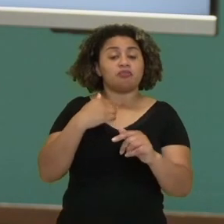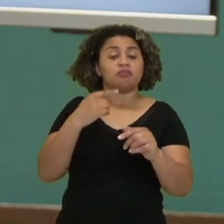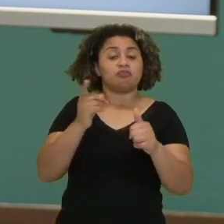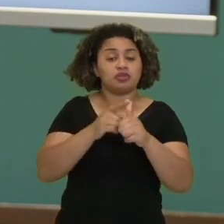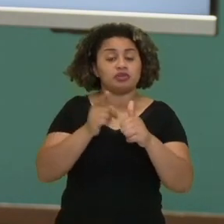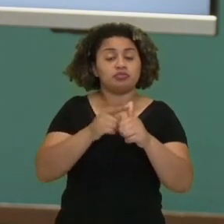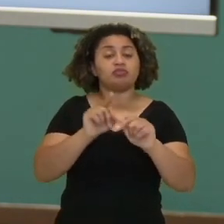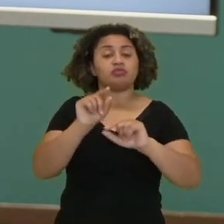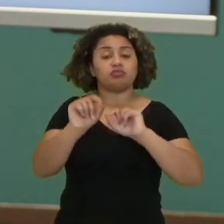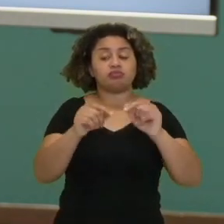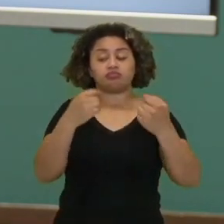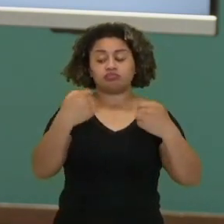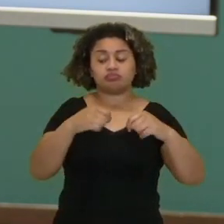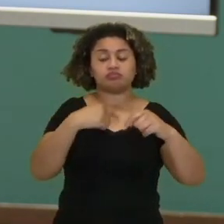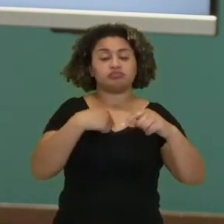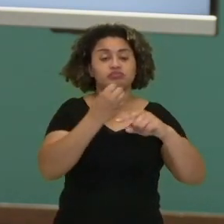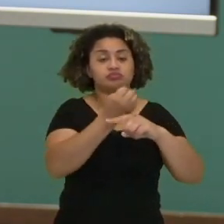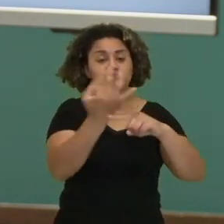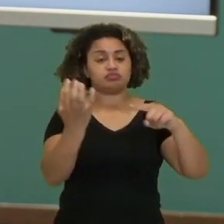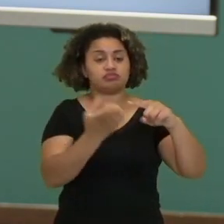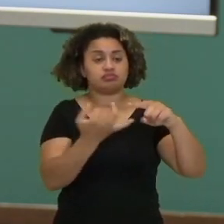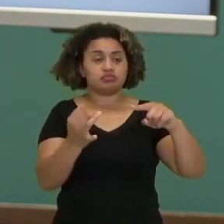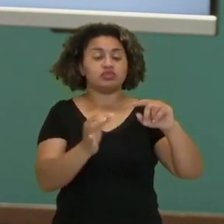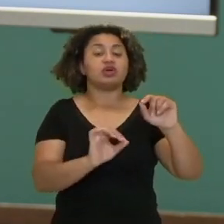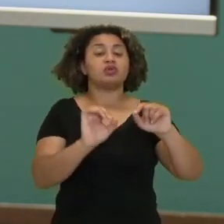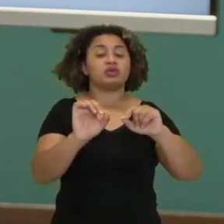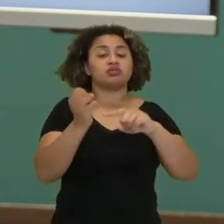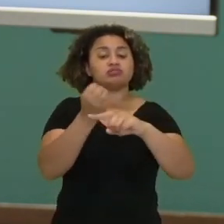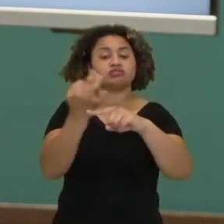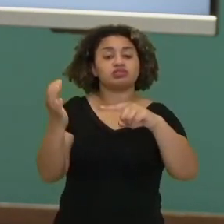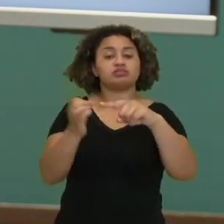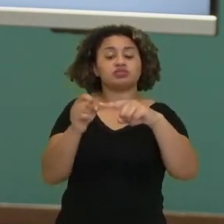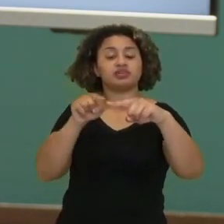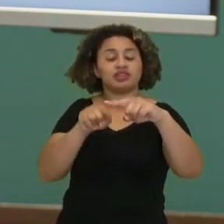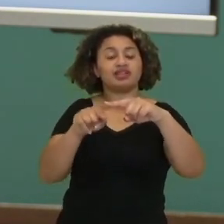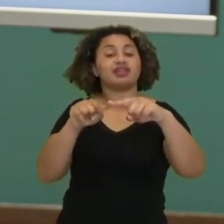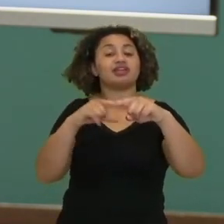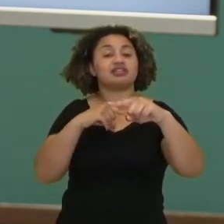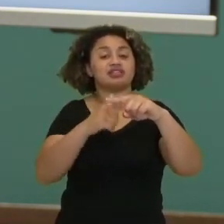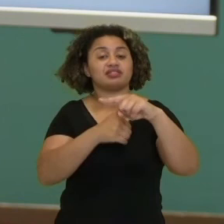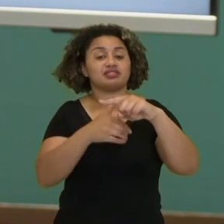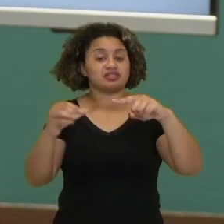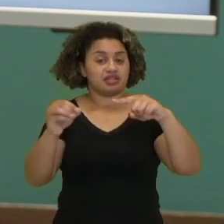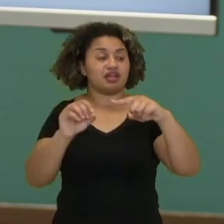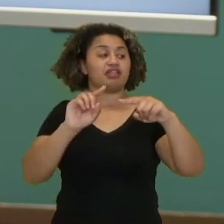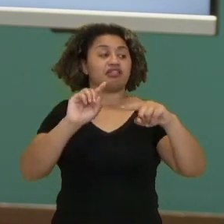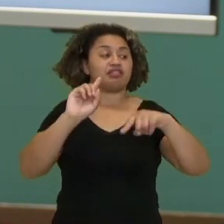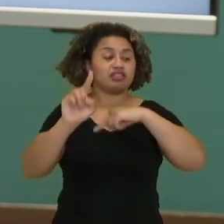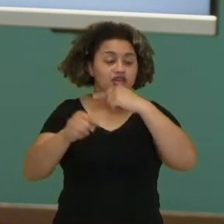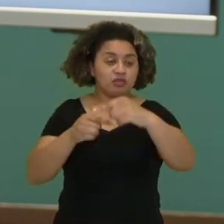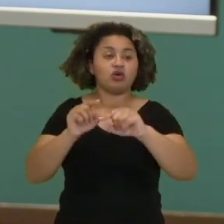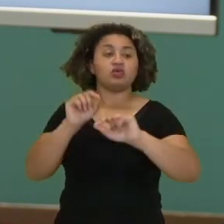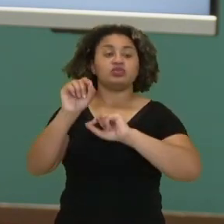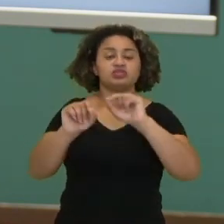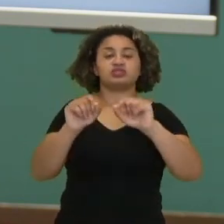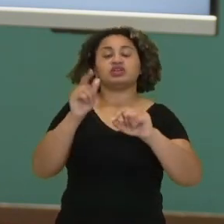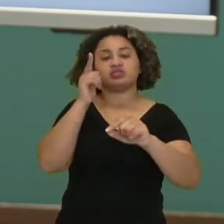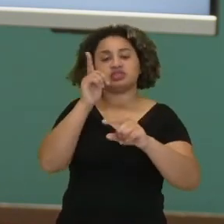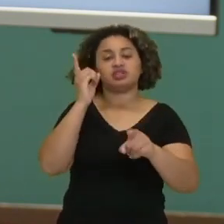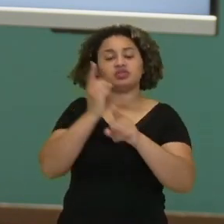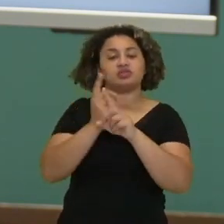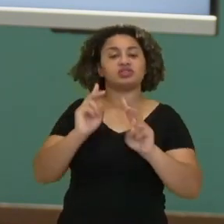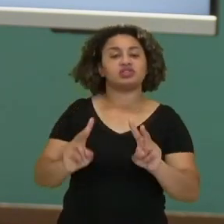passo é transformar a razão em uma razão percentual. e depois sim encontrar